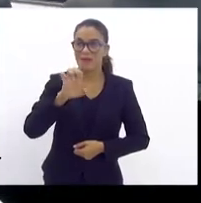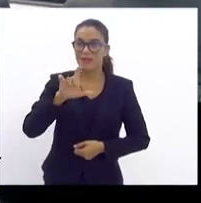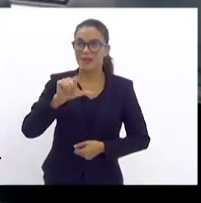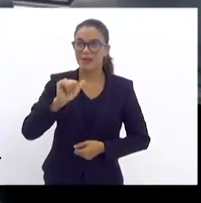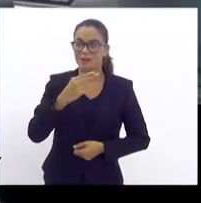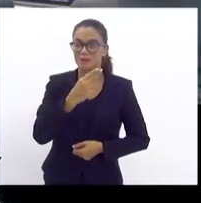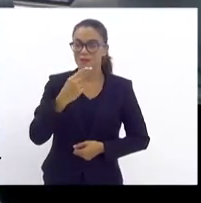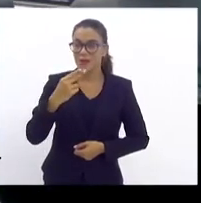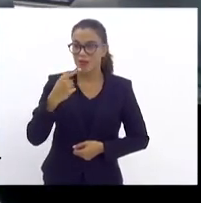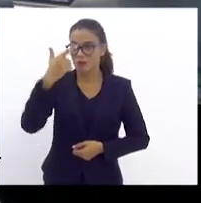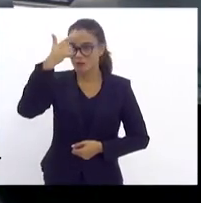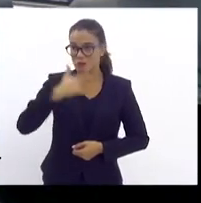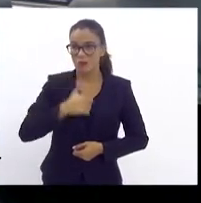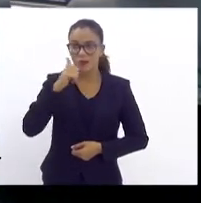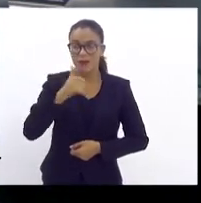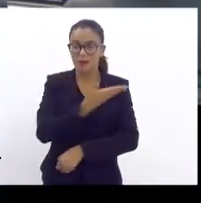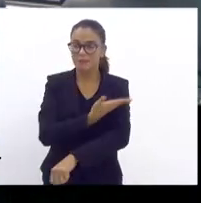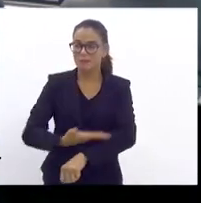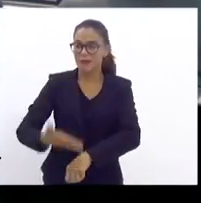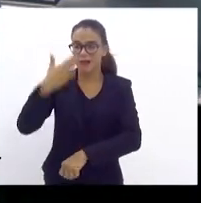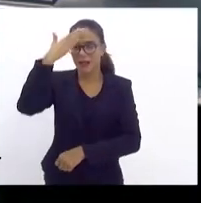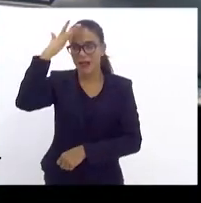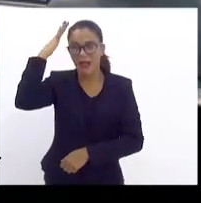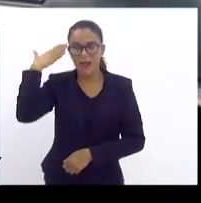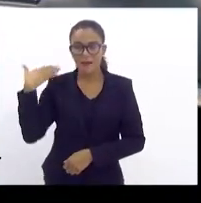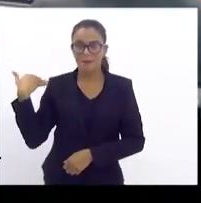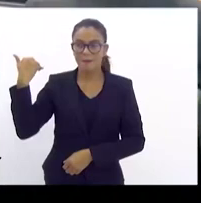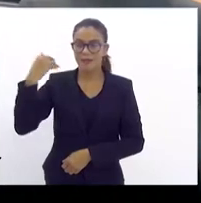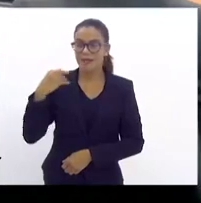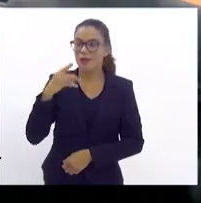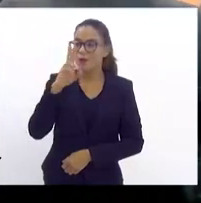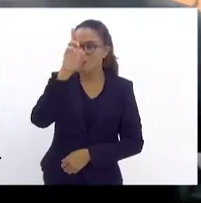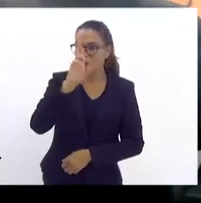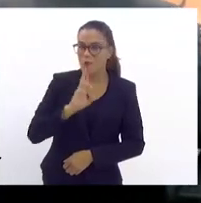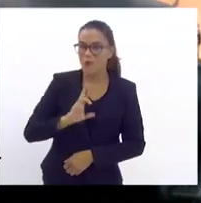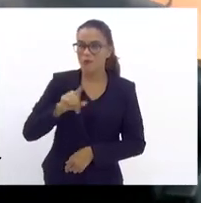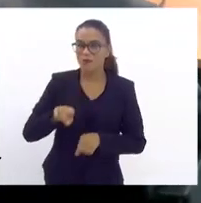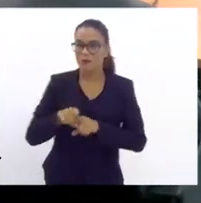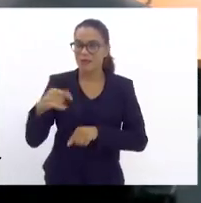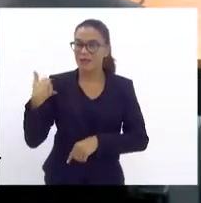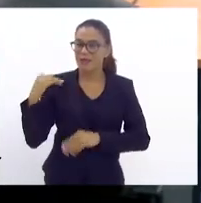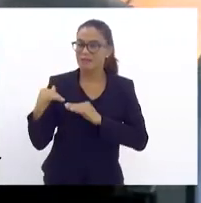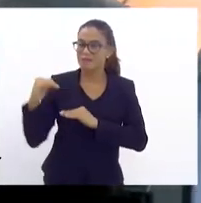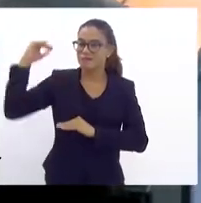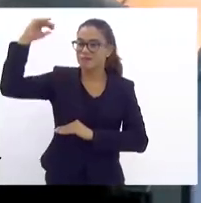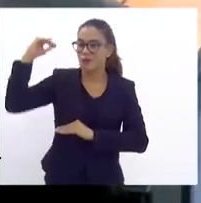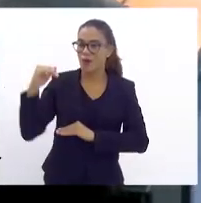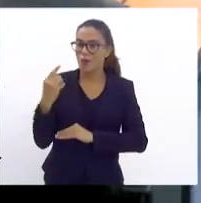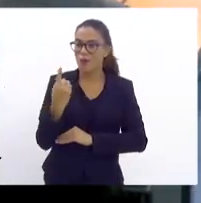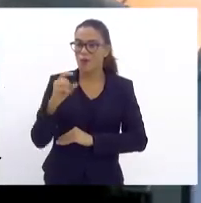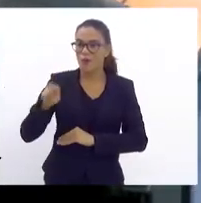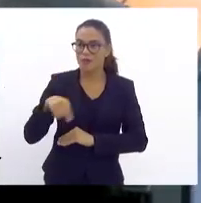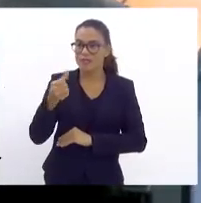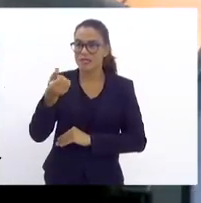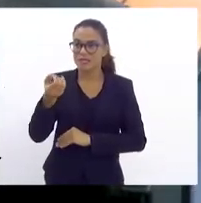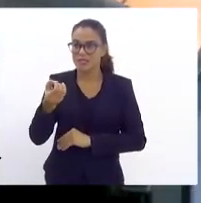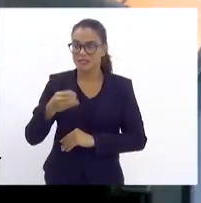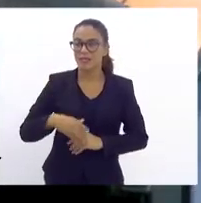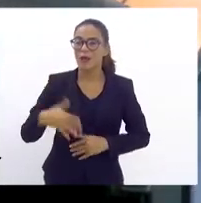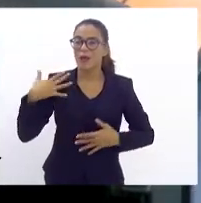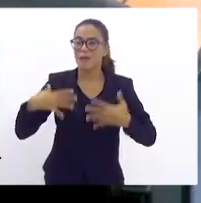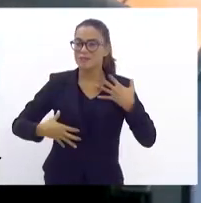branca de cabelos arroivados em torno de metro e 60 tô com uma calça azul e uma blusa azul estampada